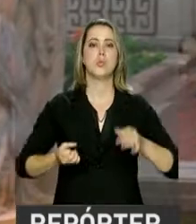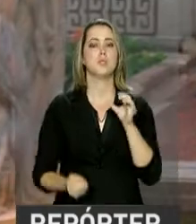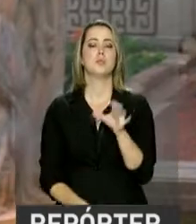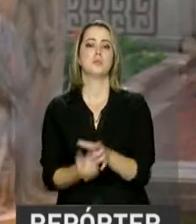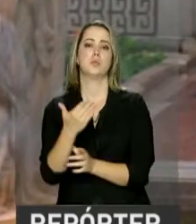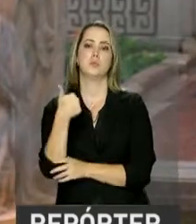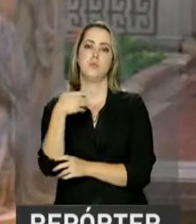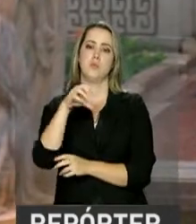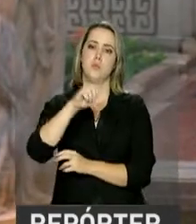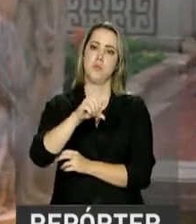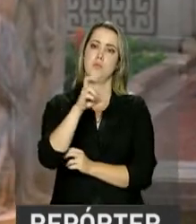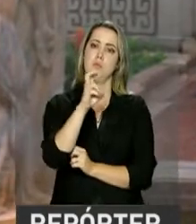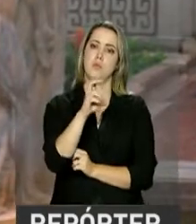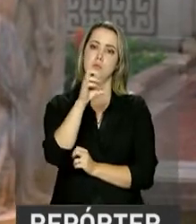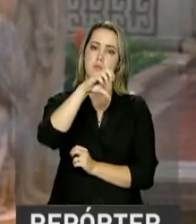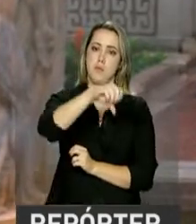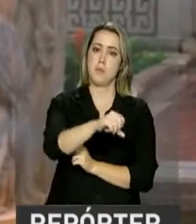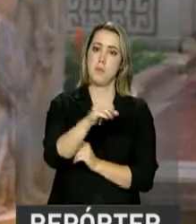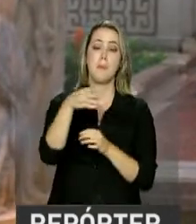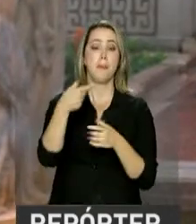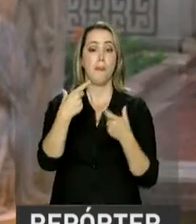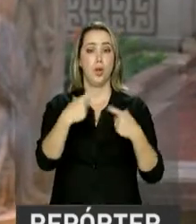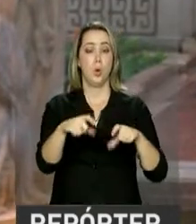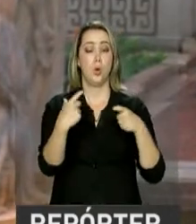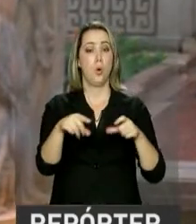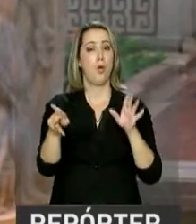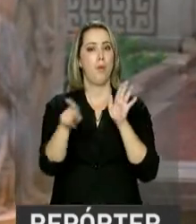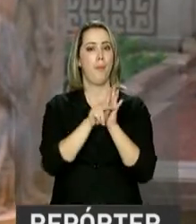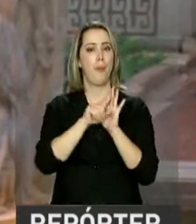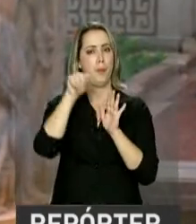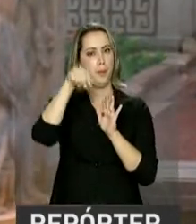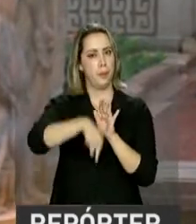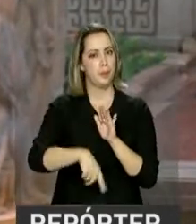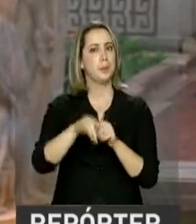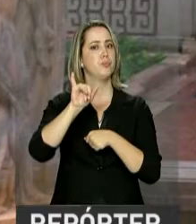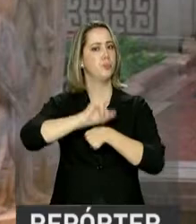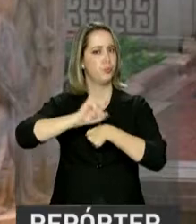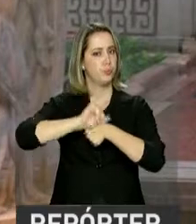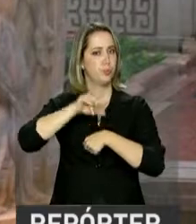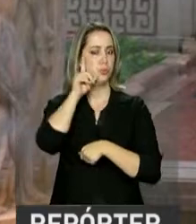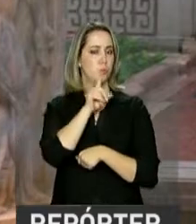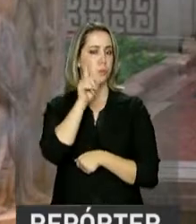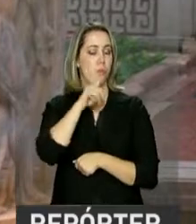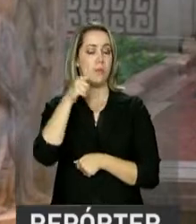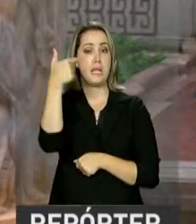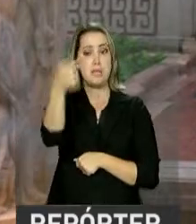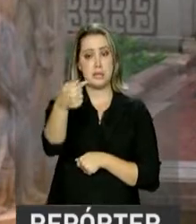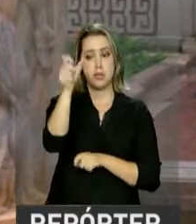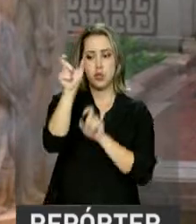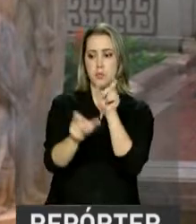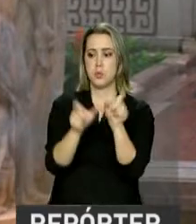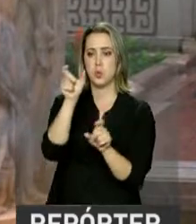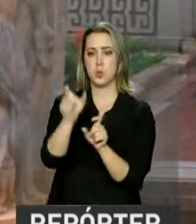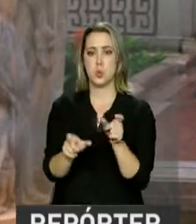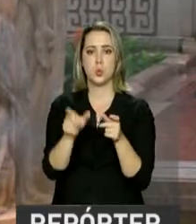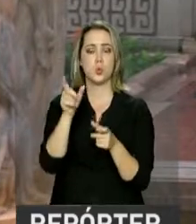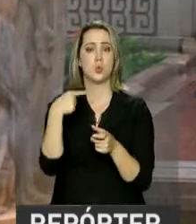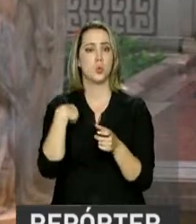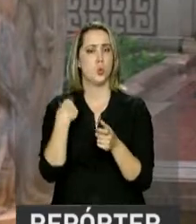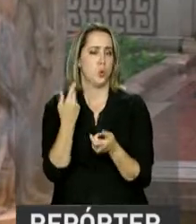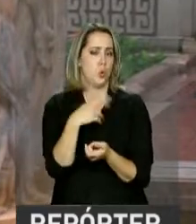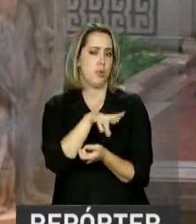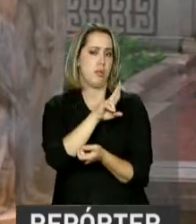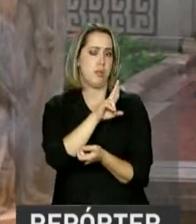1959 e tem sede aqui em washington ela tem sete membros independentes que não representam seus países